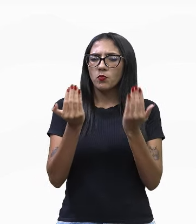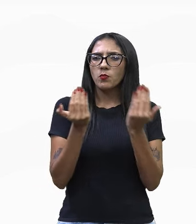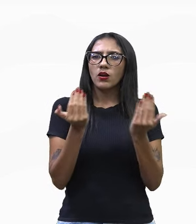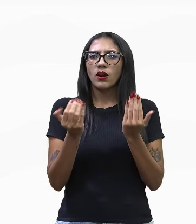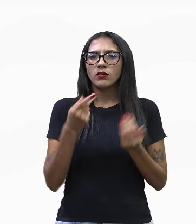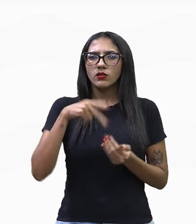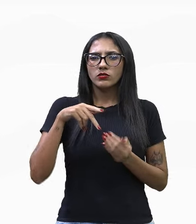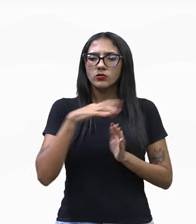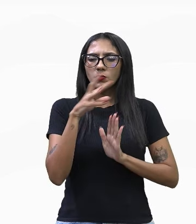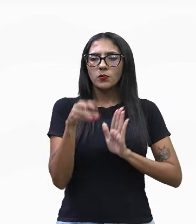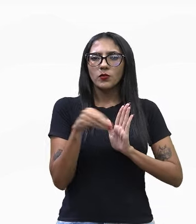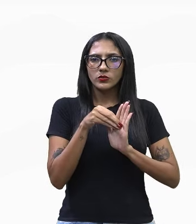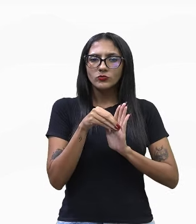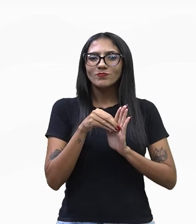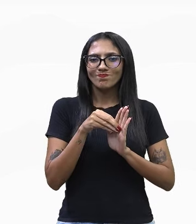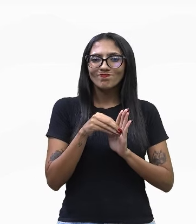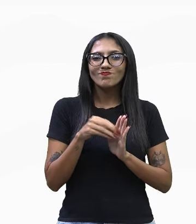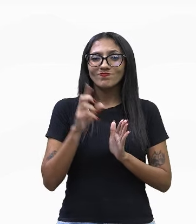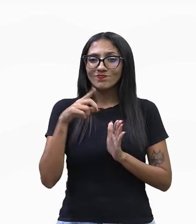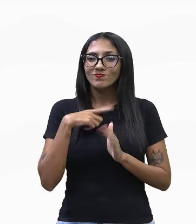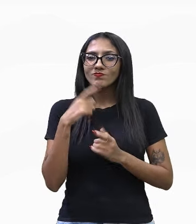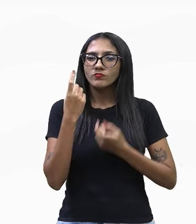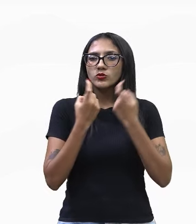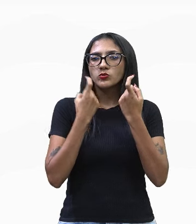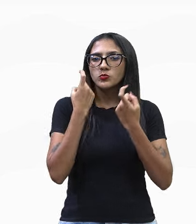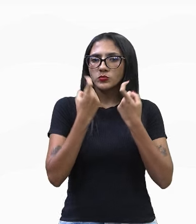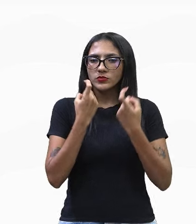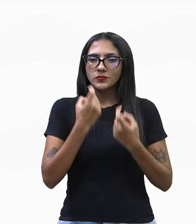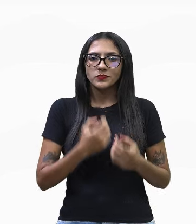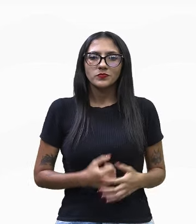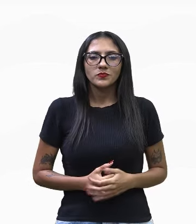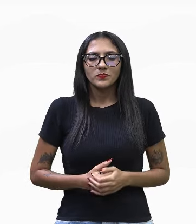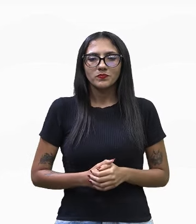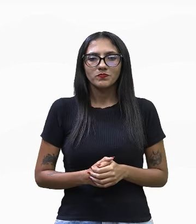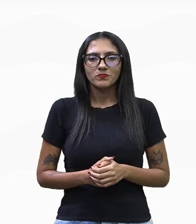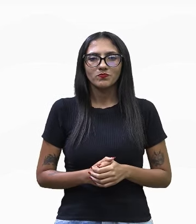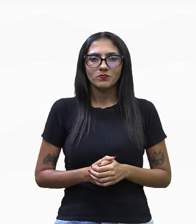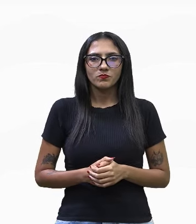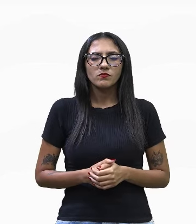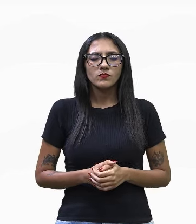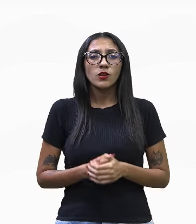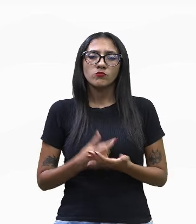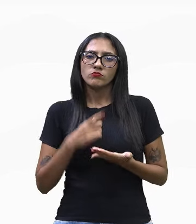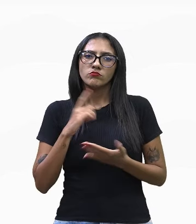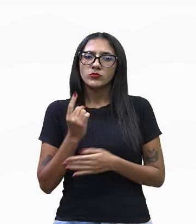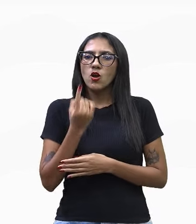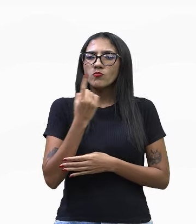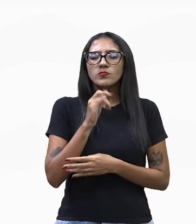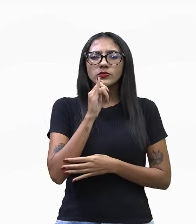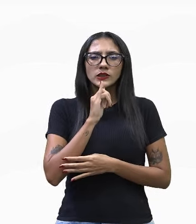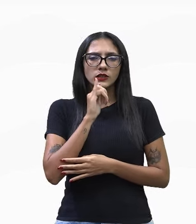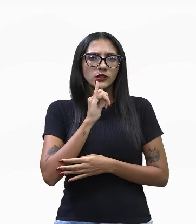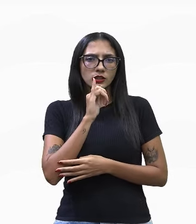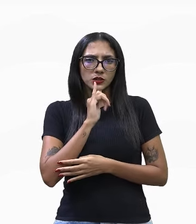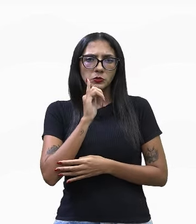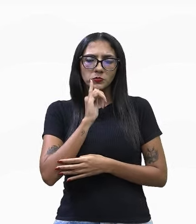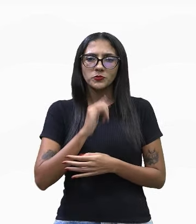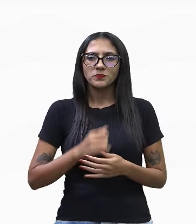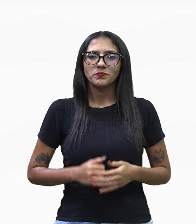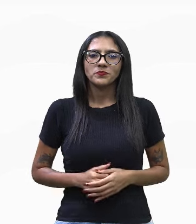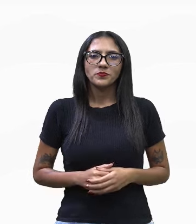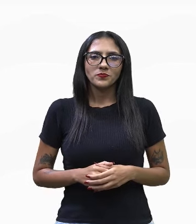hein é preocupante é preocupante Prof preocupante eu tenho aqui uma situação para colocar não é para todos vocês que